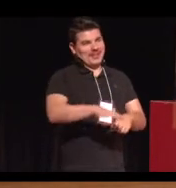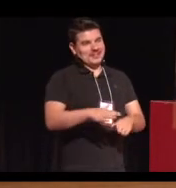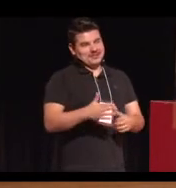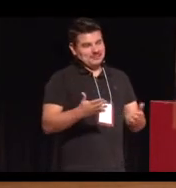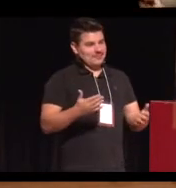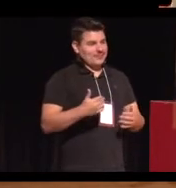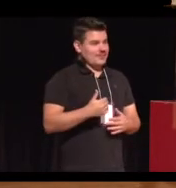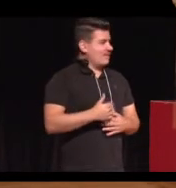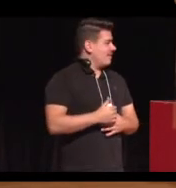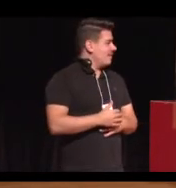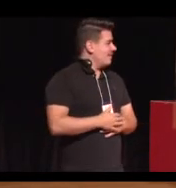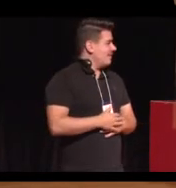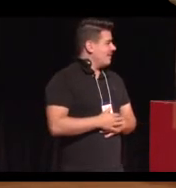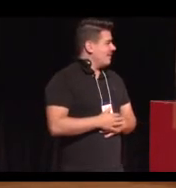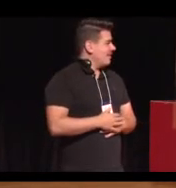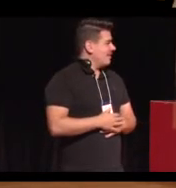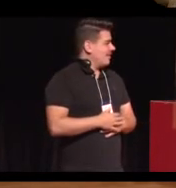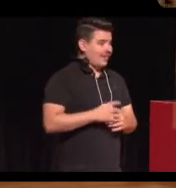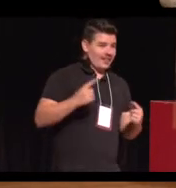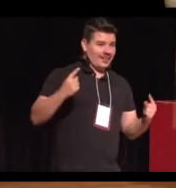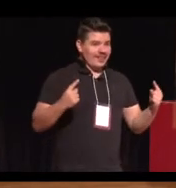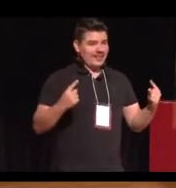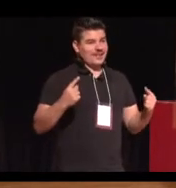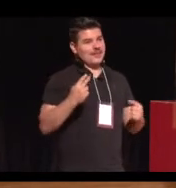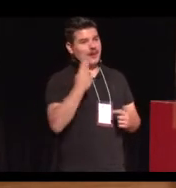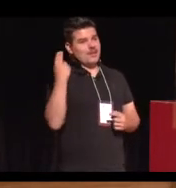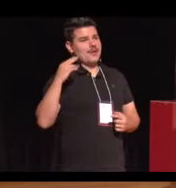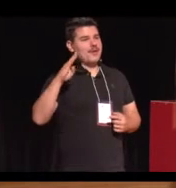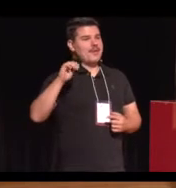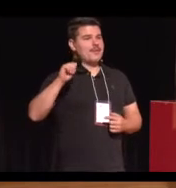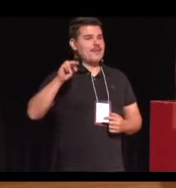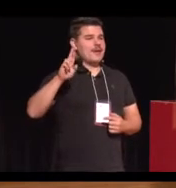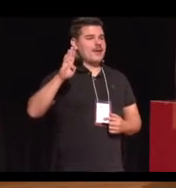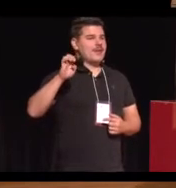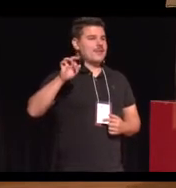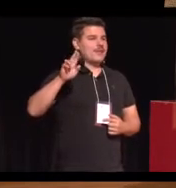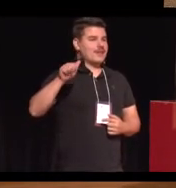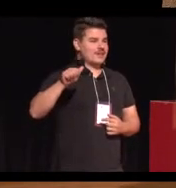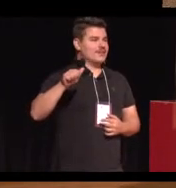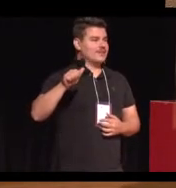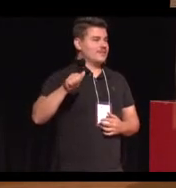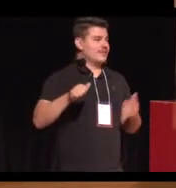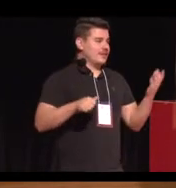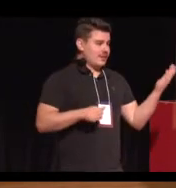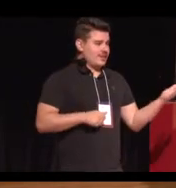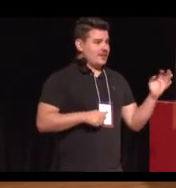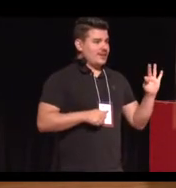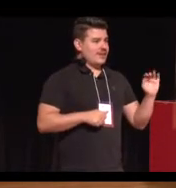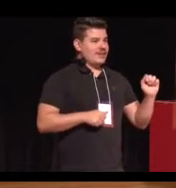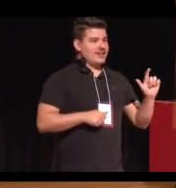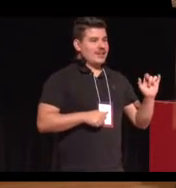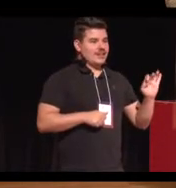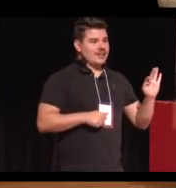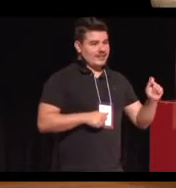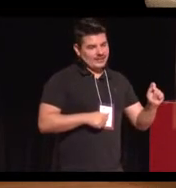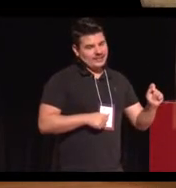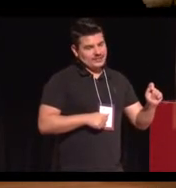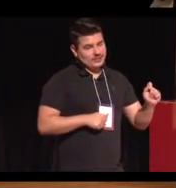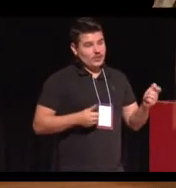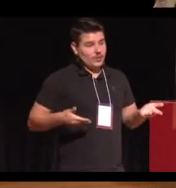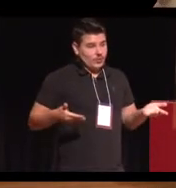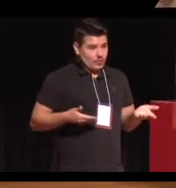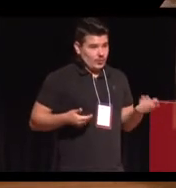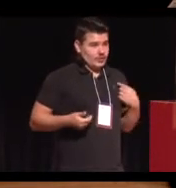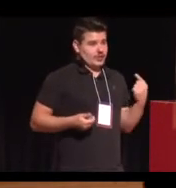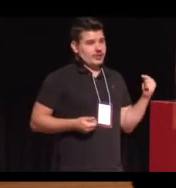Eu sou a Bárbara Sanches. Sou a Bárbara Sanches. Eu sou a Thalita. E hoje a gente veio